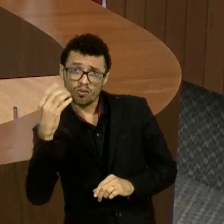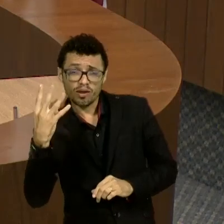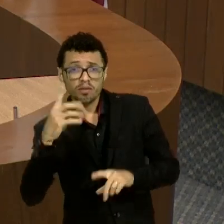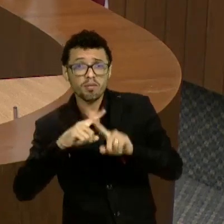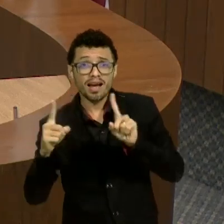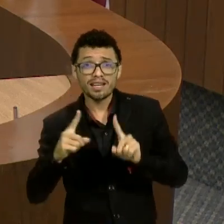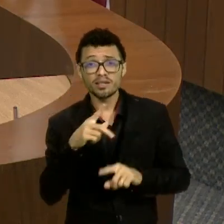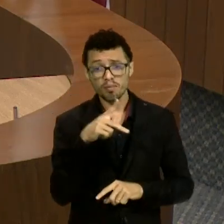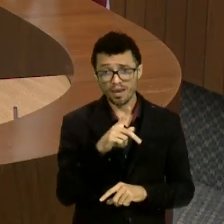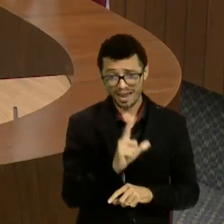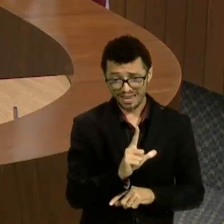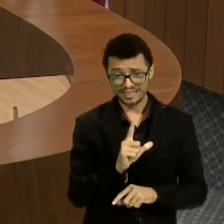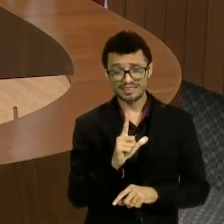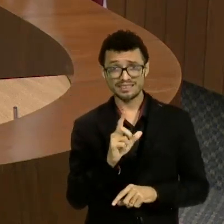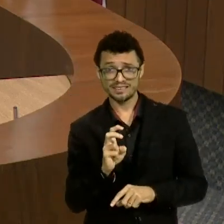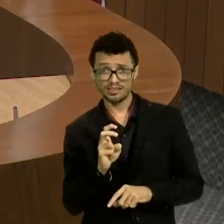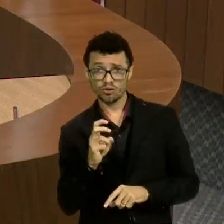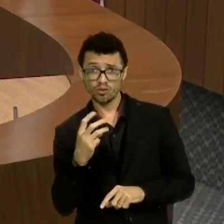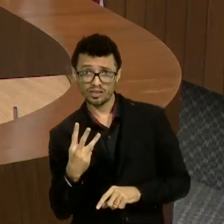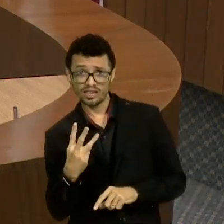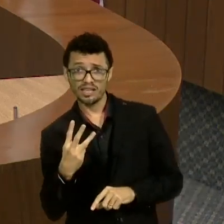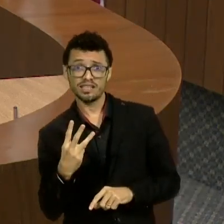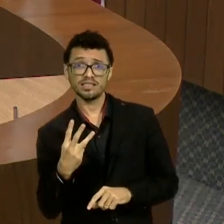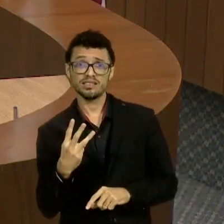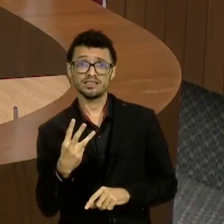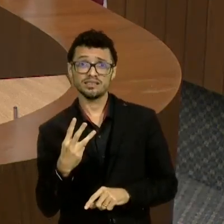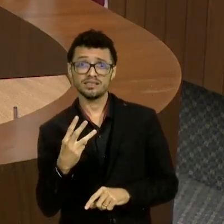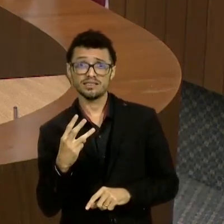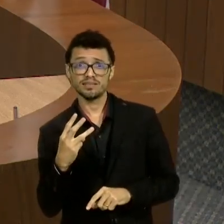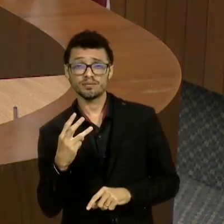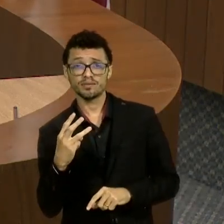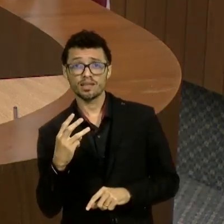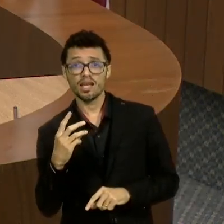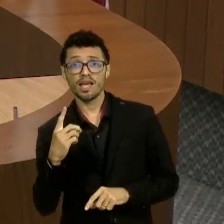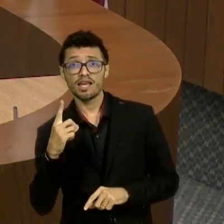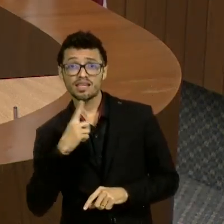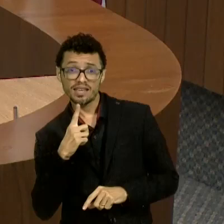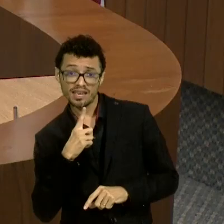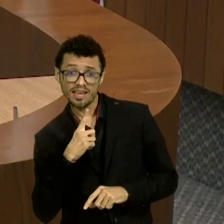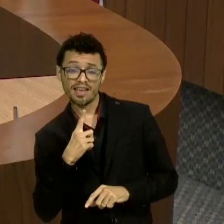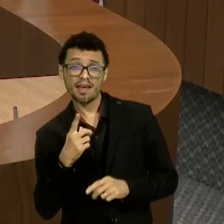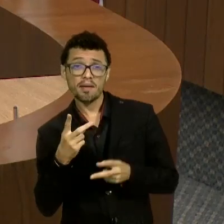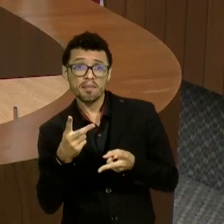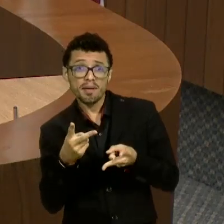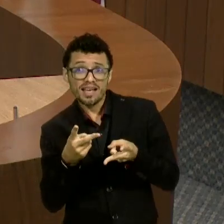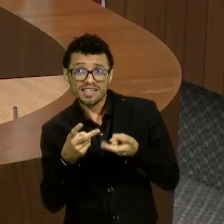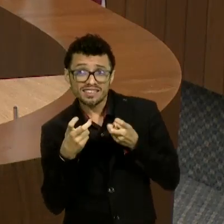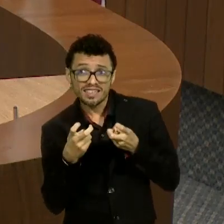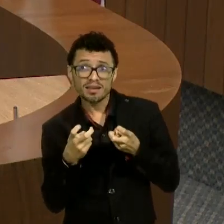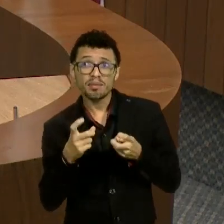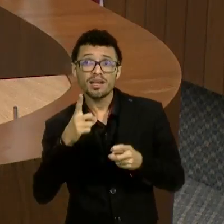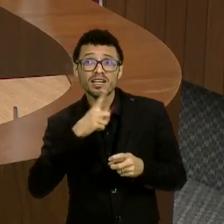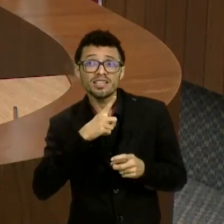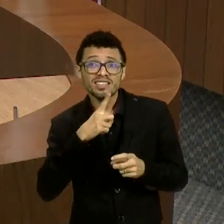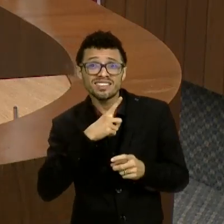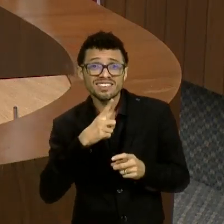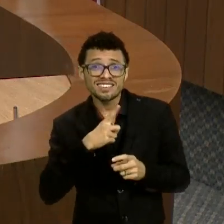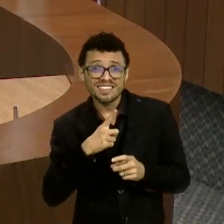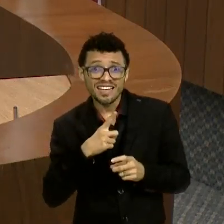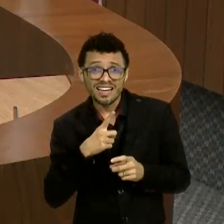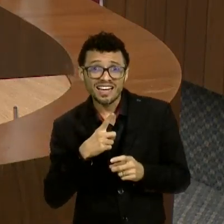53 98 2013 que prevê a castração química